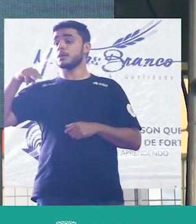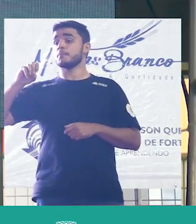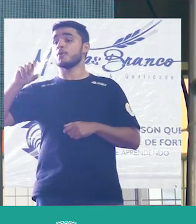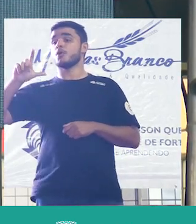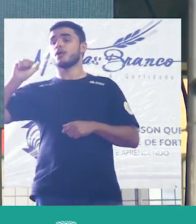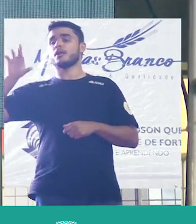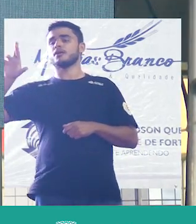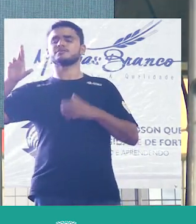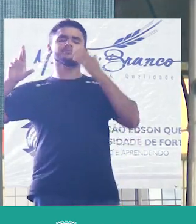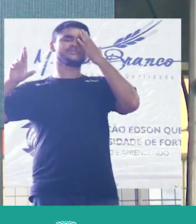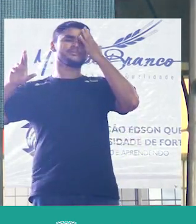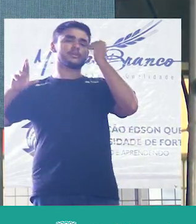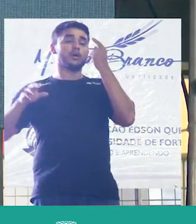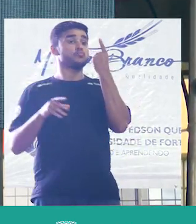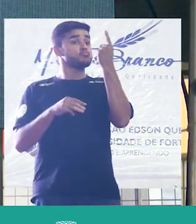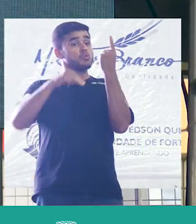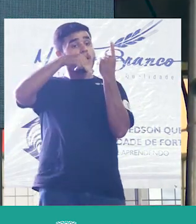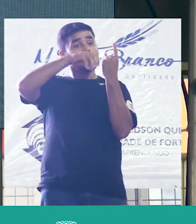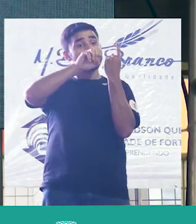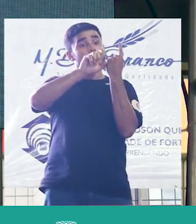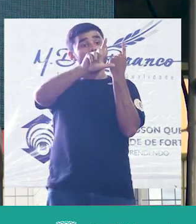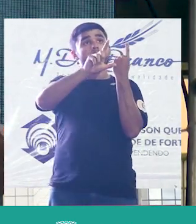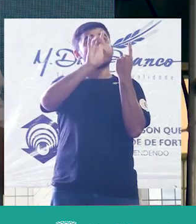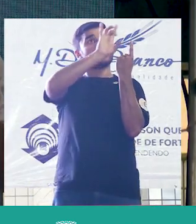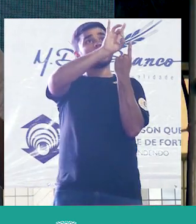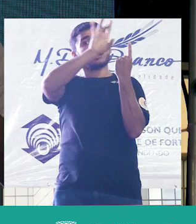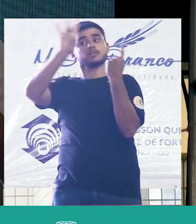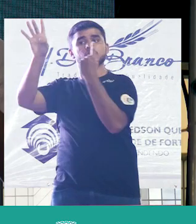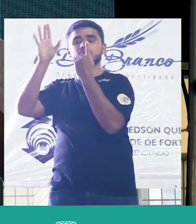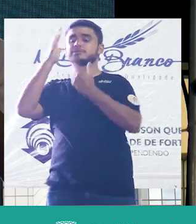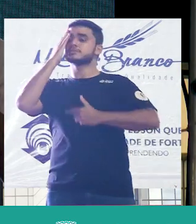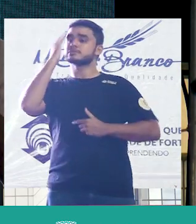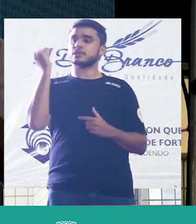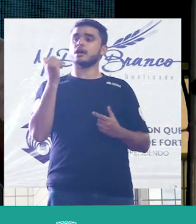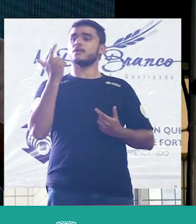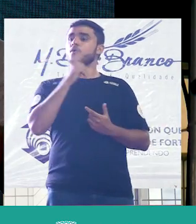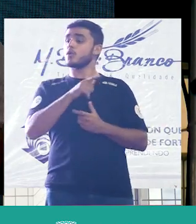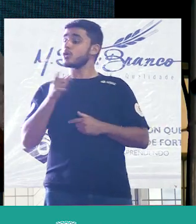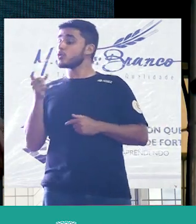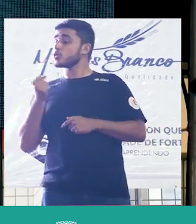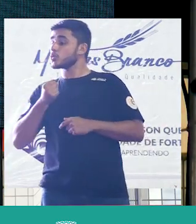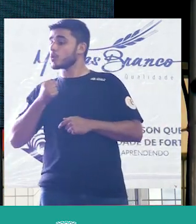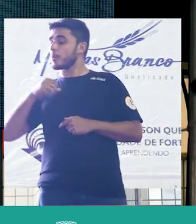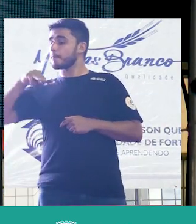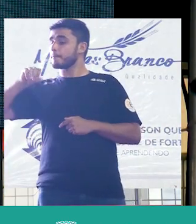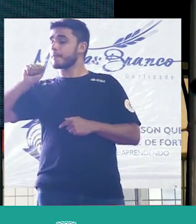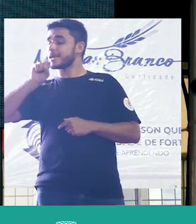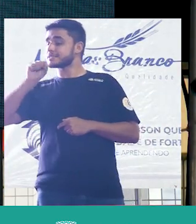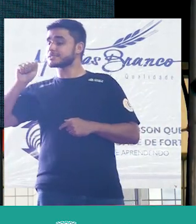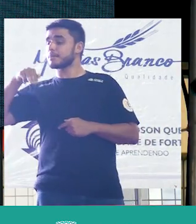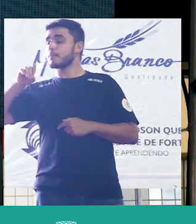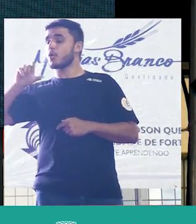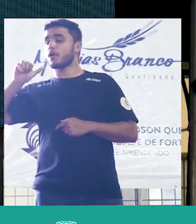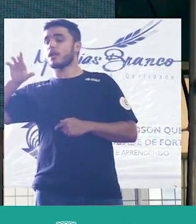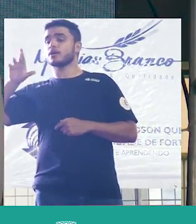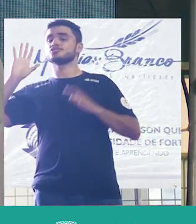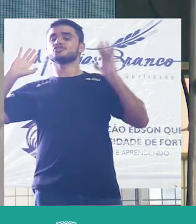sei quanto pesa 1 mol de cada uma dessas substâncias. Tá? Vamos executar a